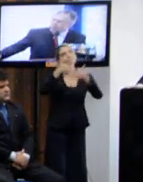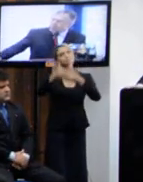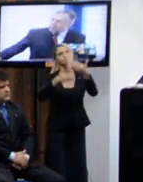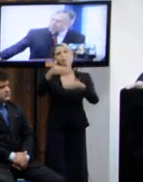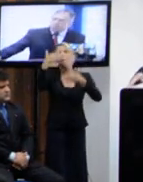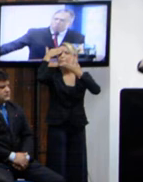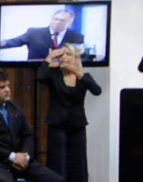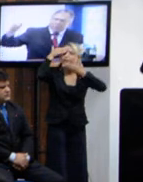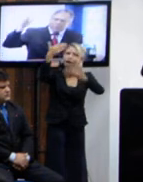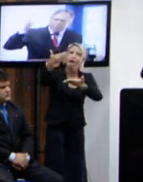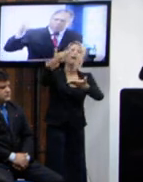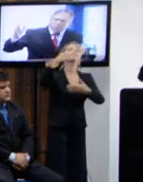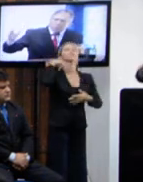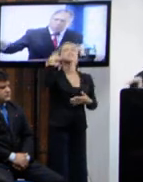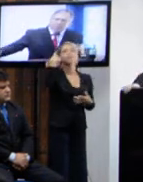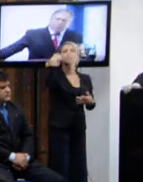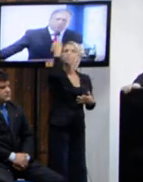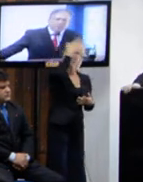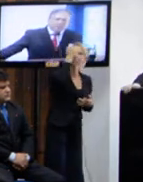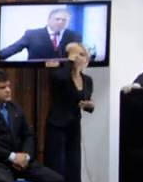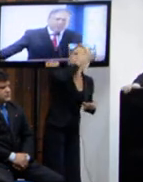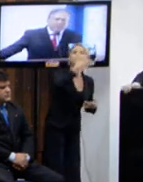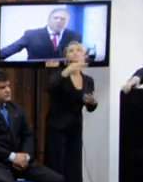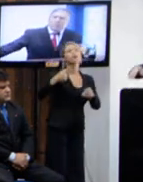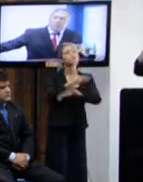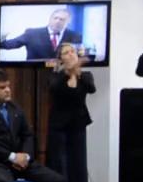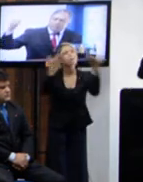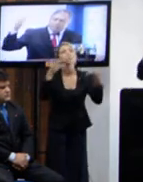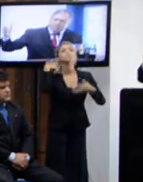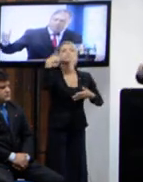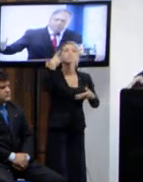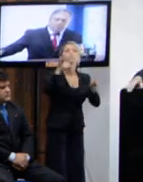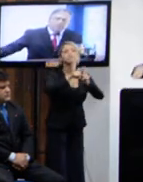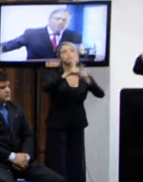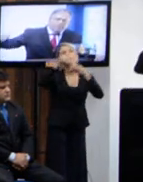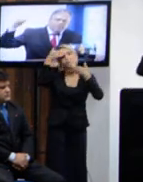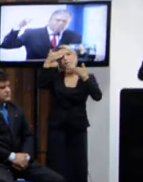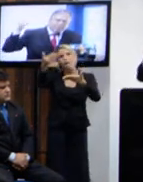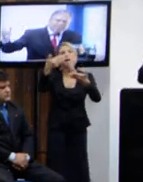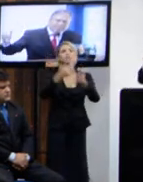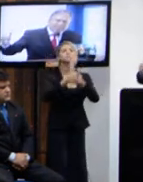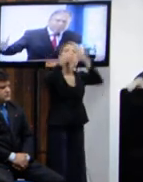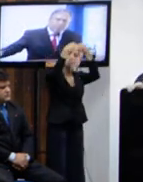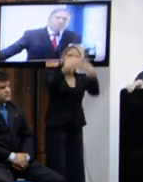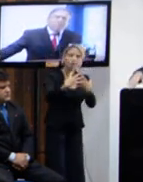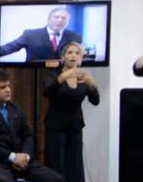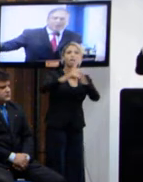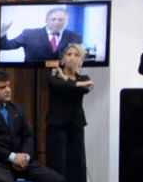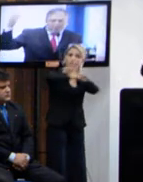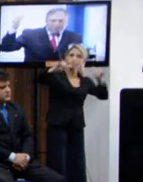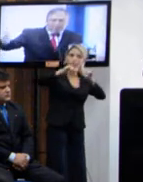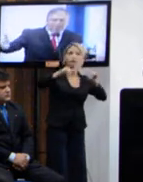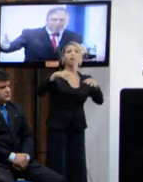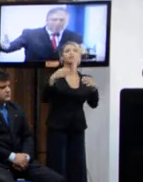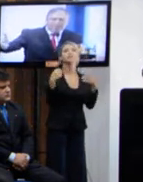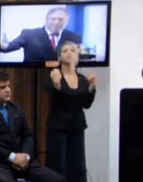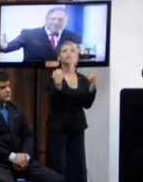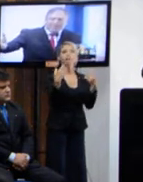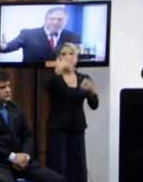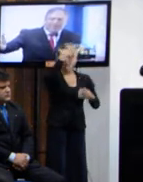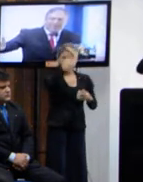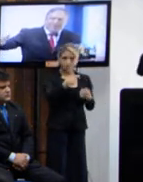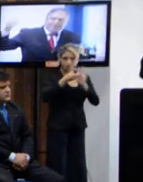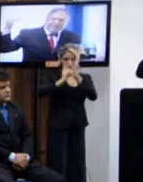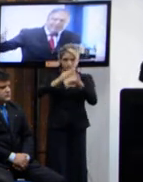doutor Geraldo. Obrigado a todos os vereadores dessa casa. Dizer para vocês, sermos parceiros. Eu já estive